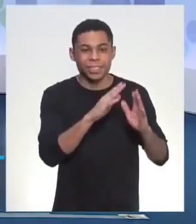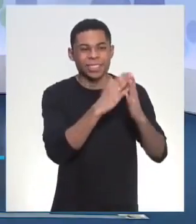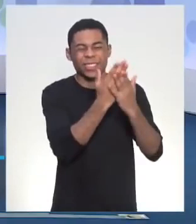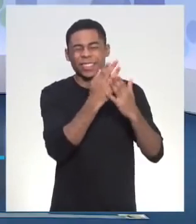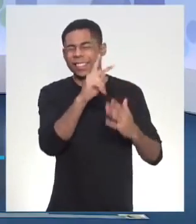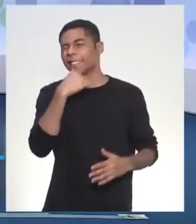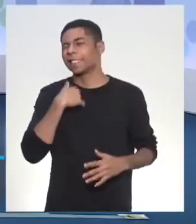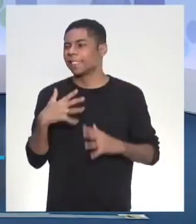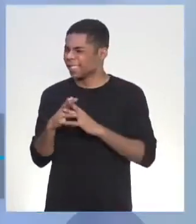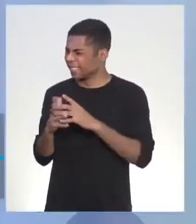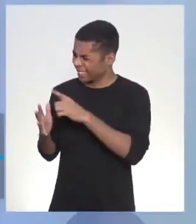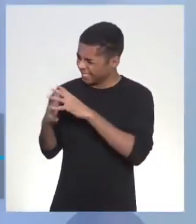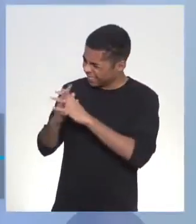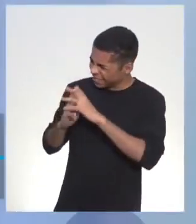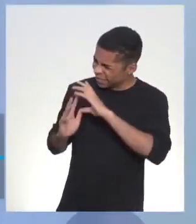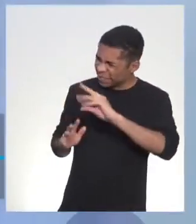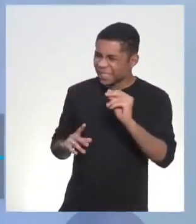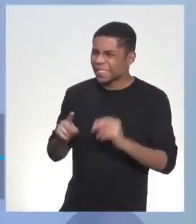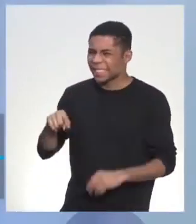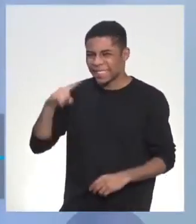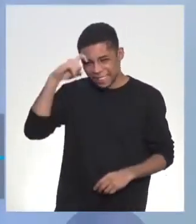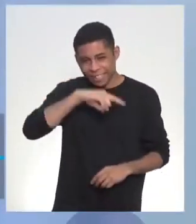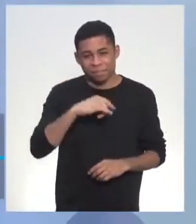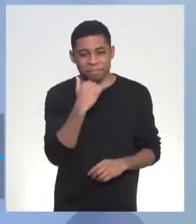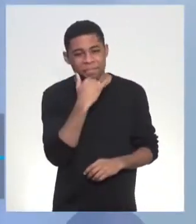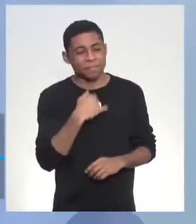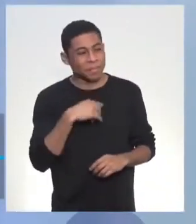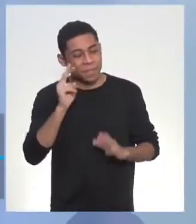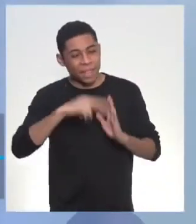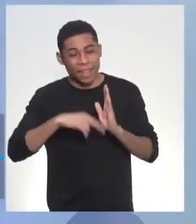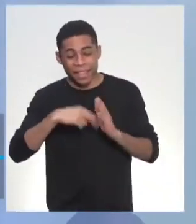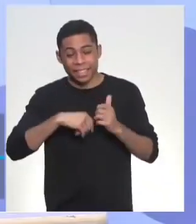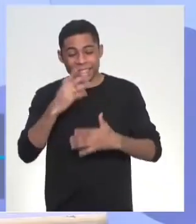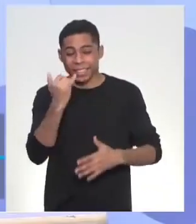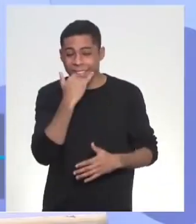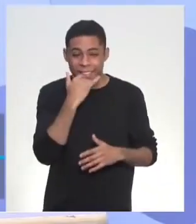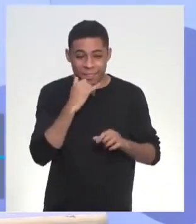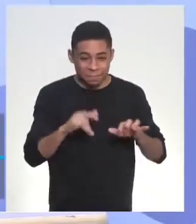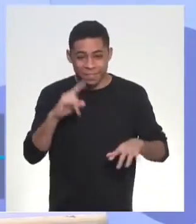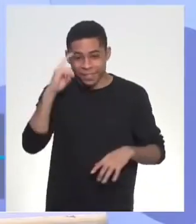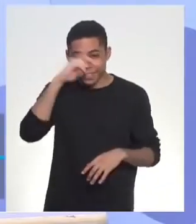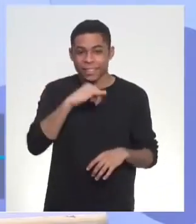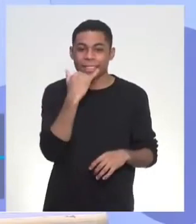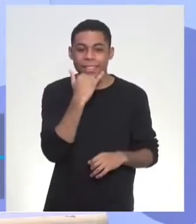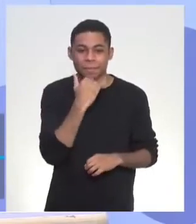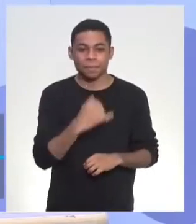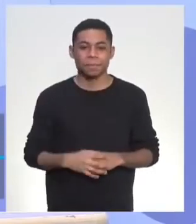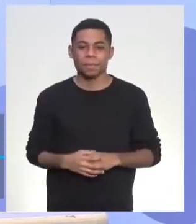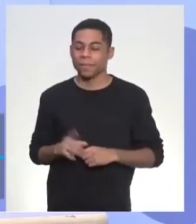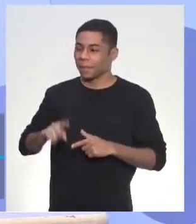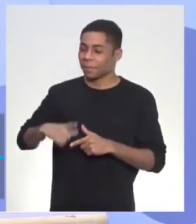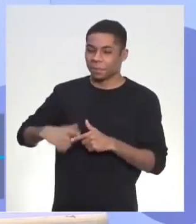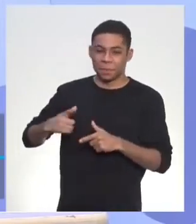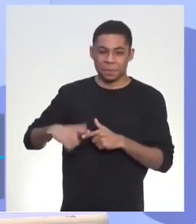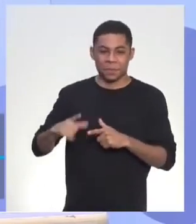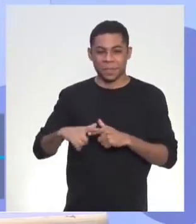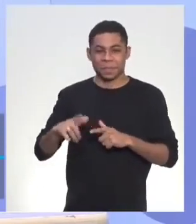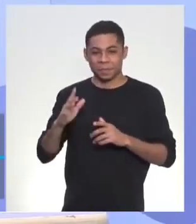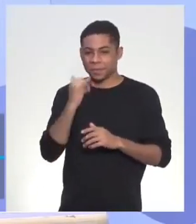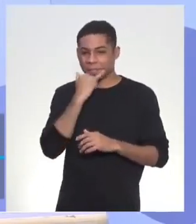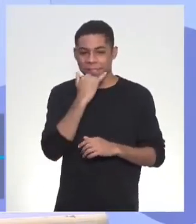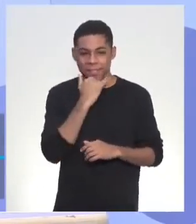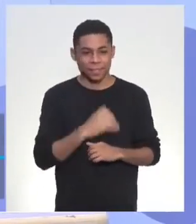Você está confundindo tudo, hein, professor? Hoje está difícil, hein? Vou ter que ler o chat no celular mesmo. Aqui no PC está difícil, viu? Probleminhas